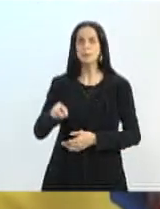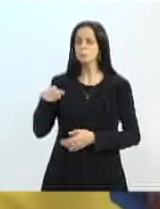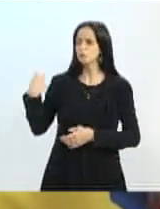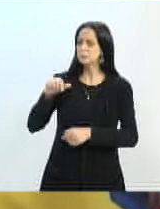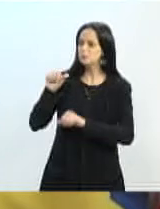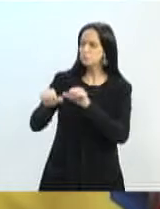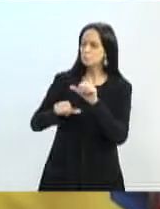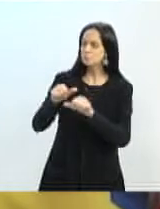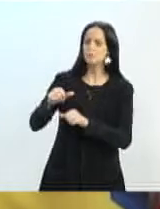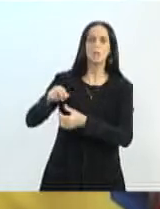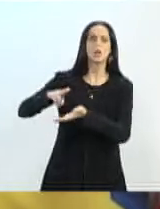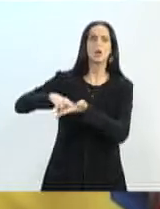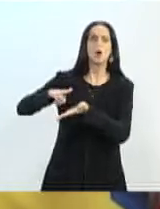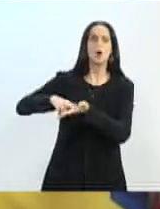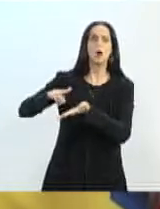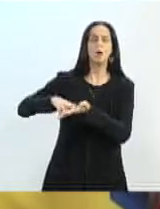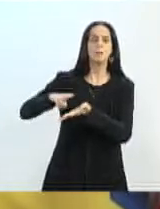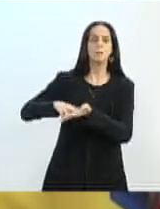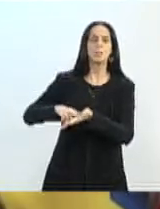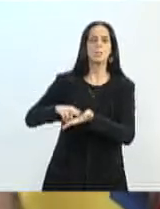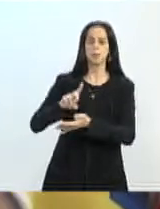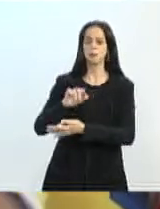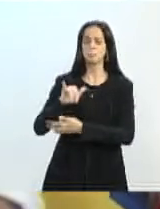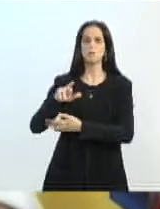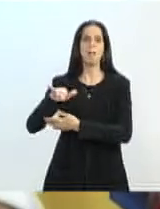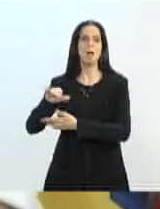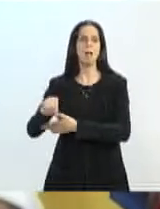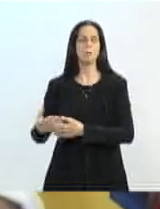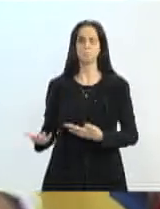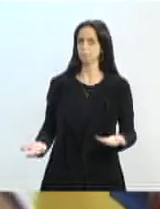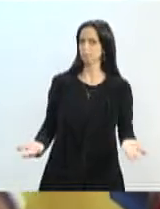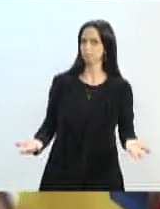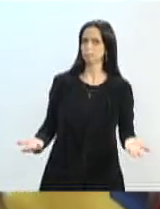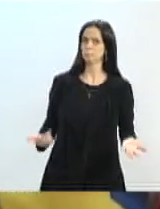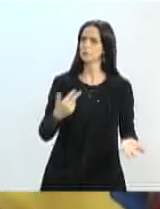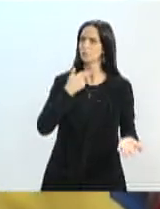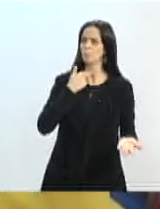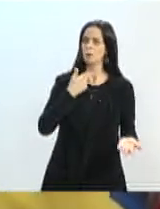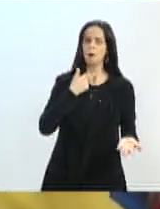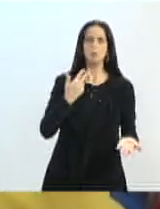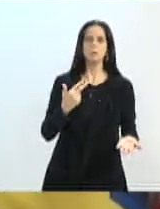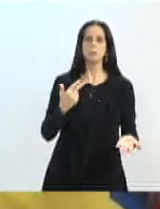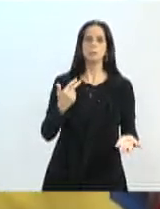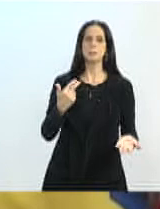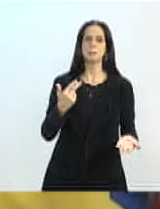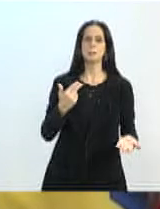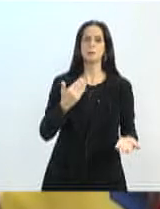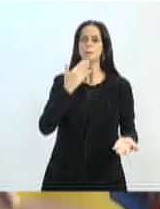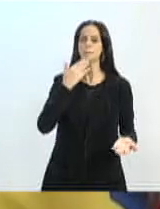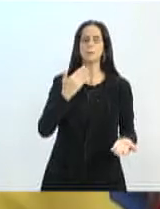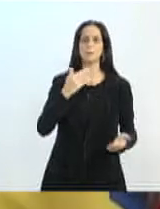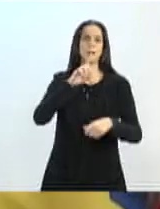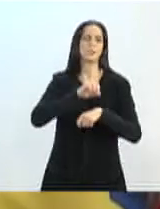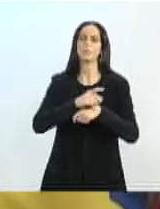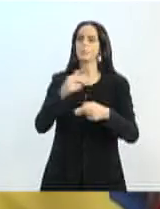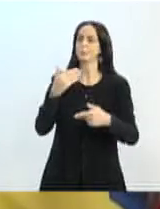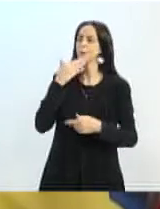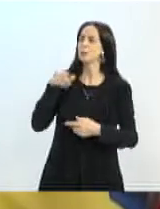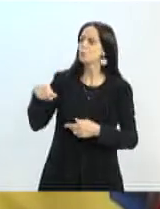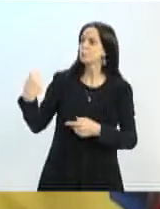absurdo, não se faz e não se pode fazer, eu, enquanto professor, jamais permiti que mexesse em meu diário. Eu sou da época ainda do